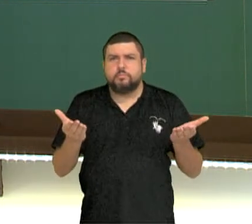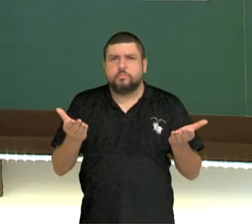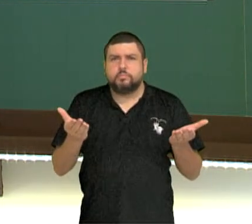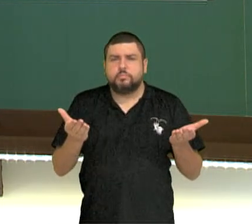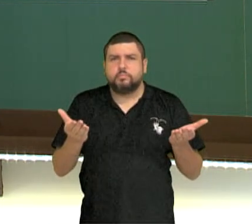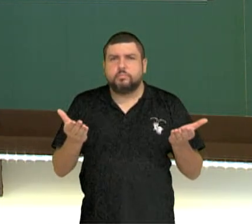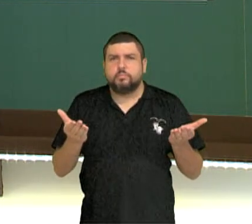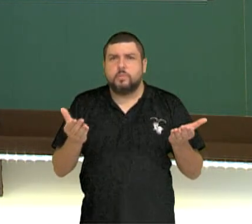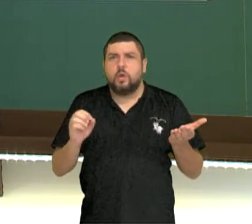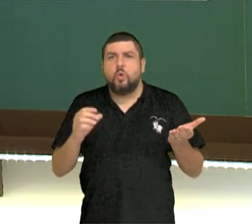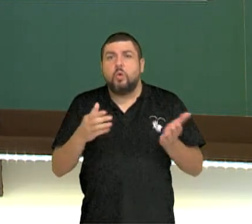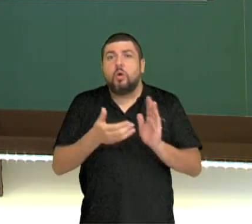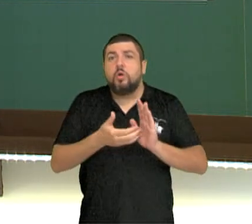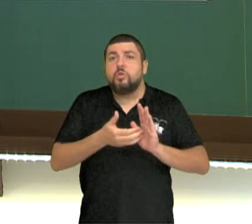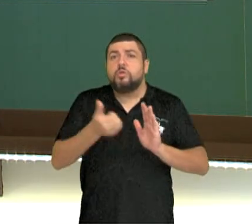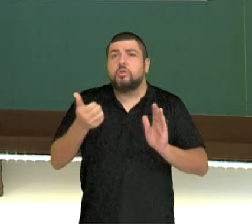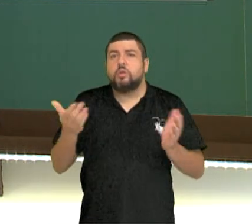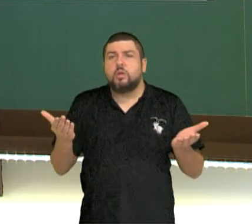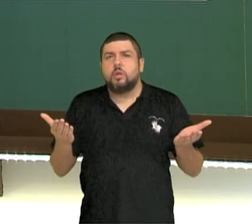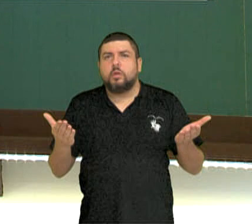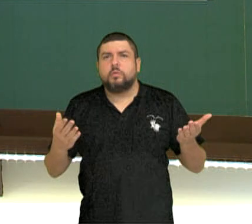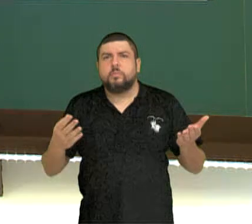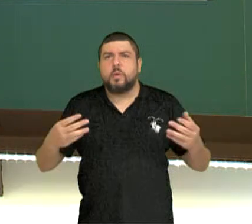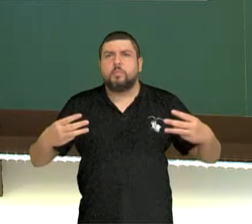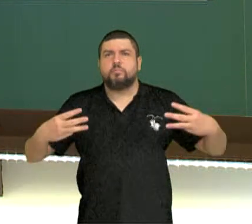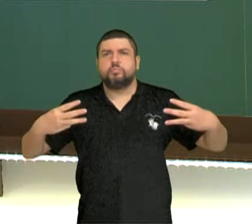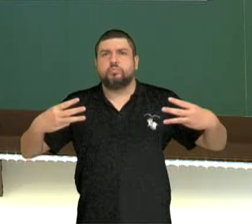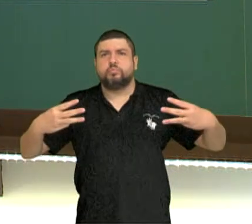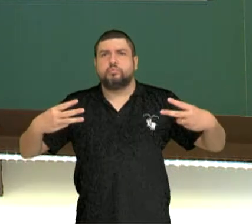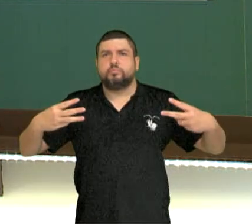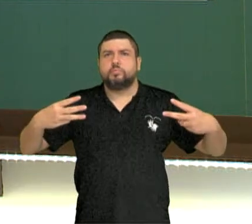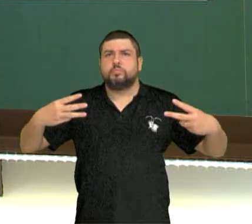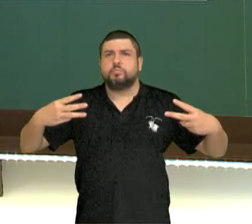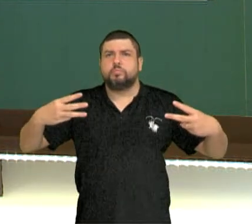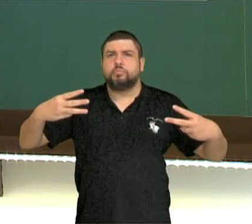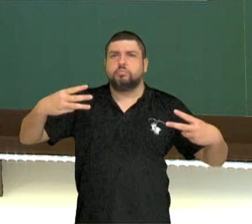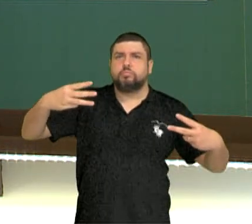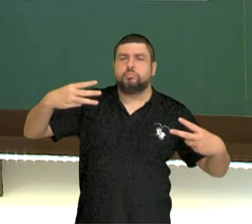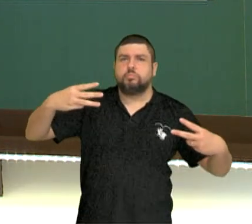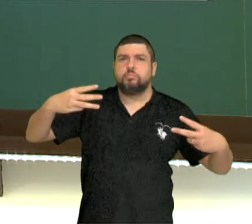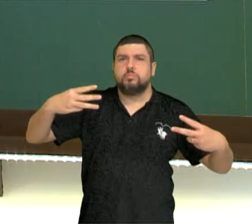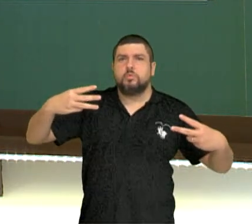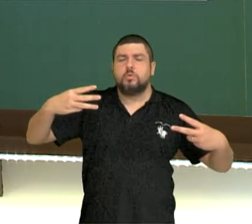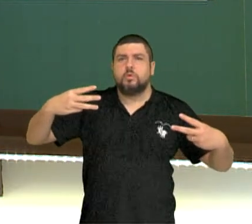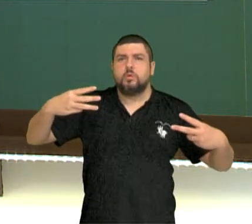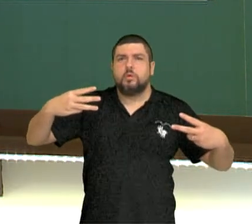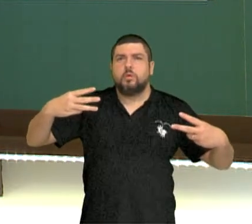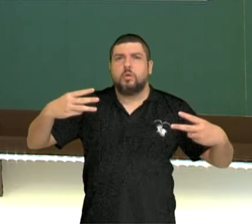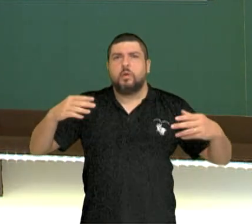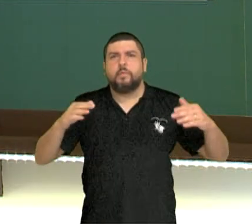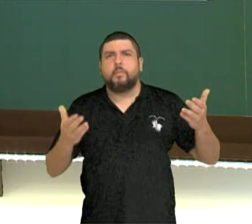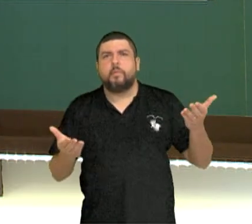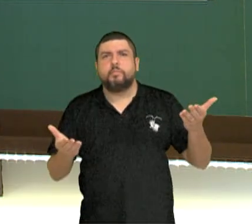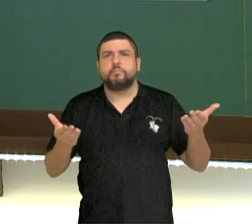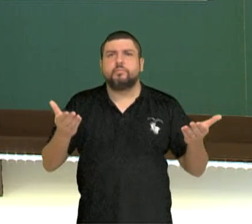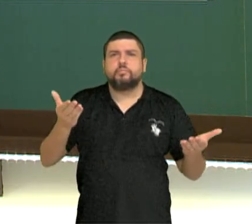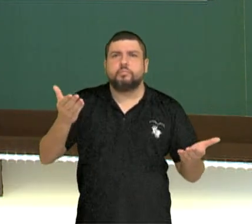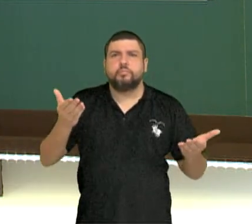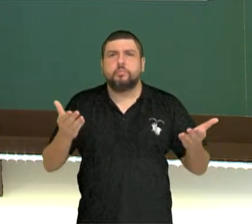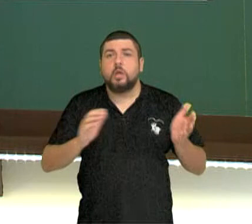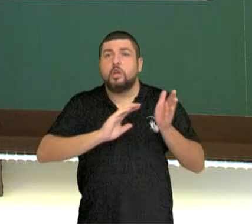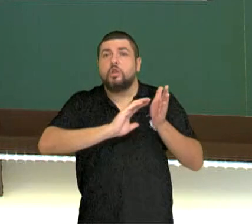uma pedra, né? Um lado vai ficar mais pendido, o outro vai ficar mais alto, outro mais baixo. Então, não vai ter